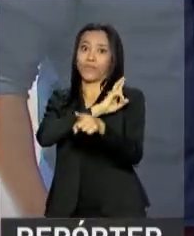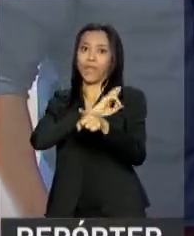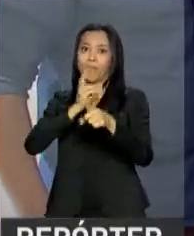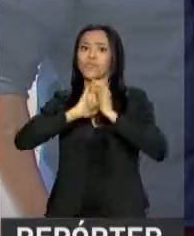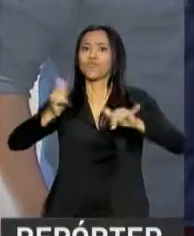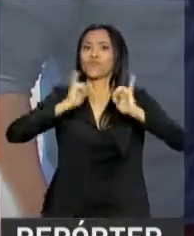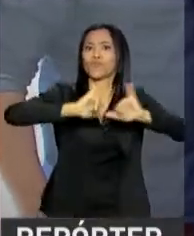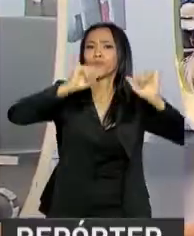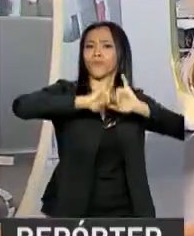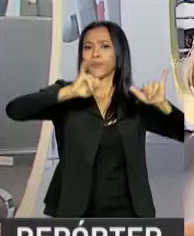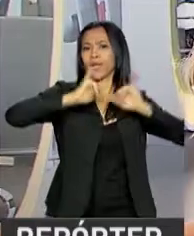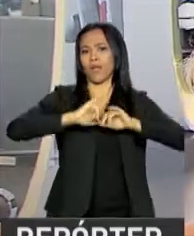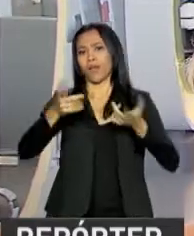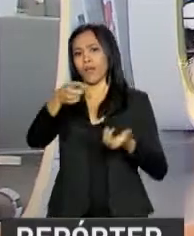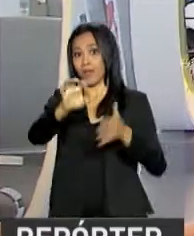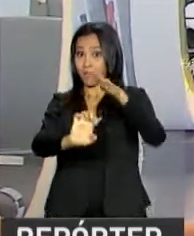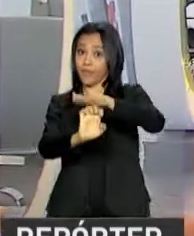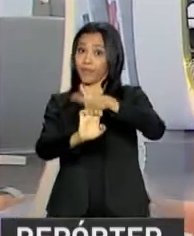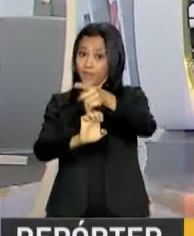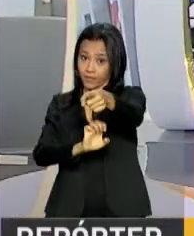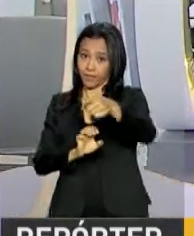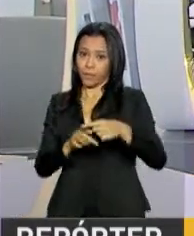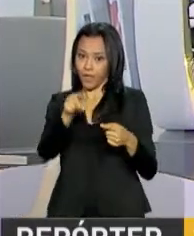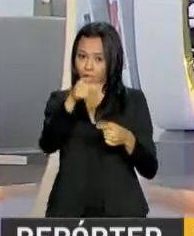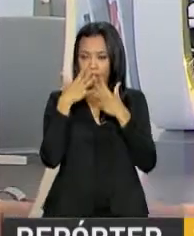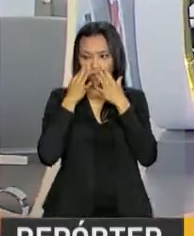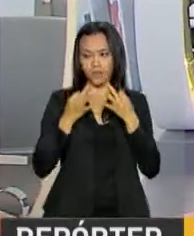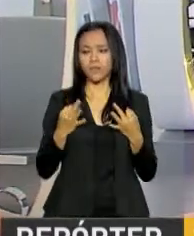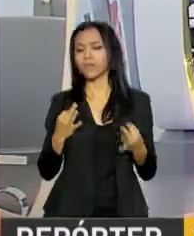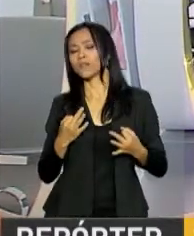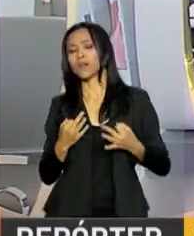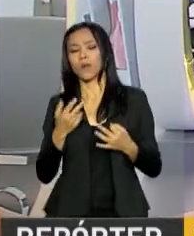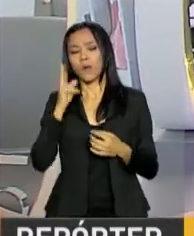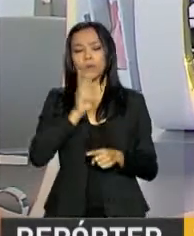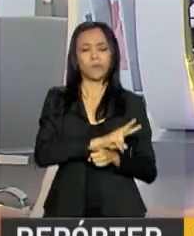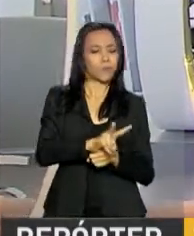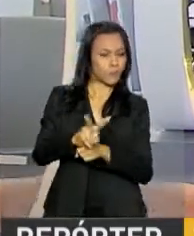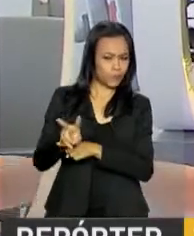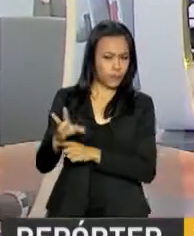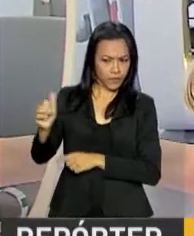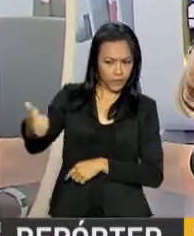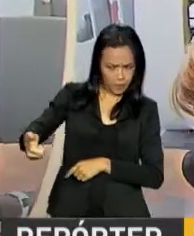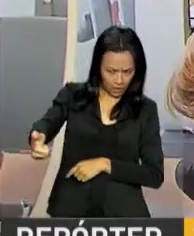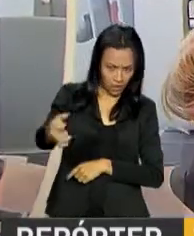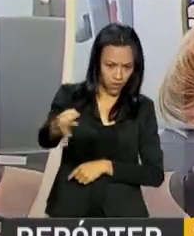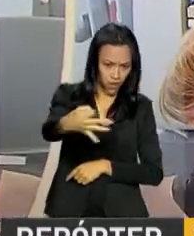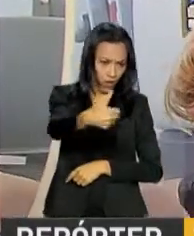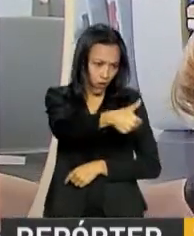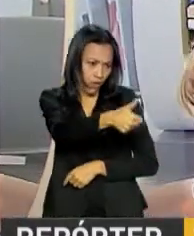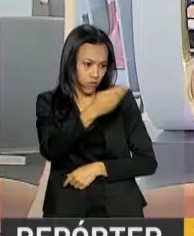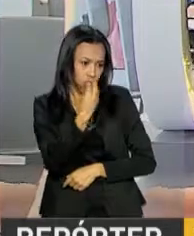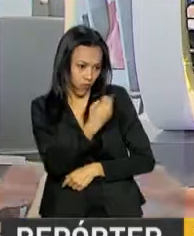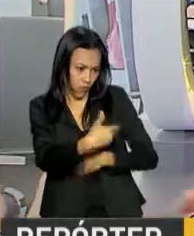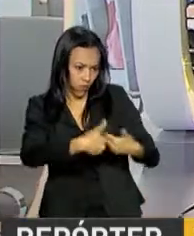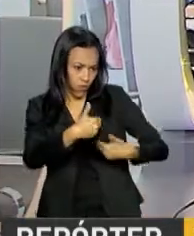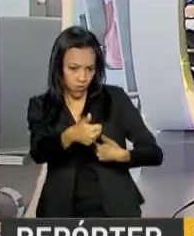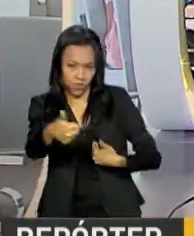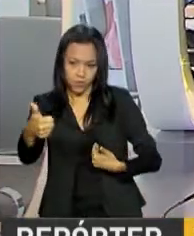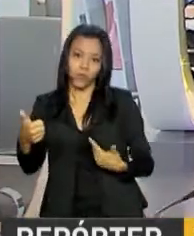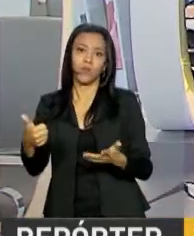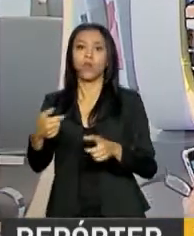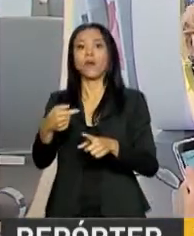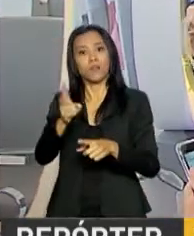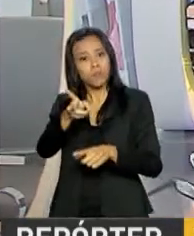marketing da empresa ficou atento aos clientes para poder ver se eles são tudo tudo certo já foram atendidos